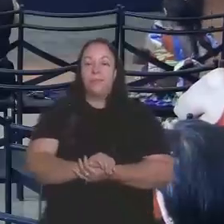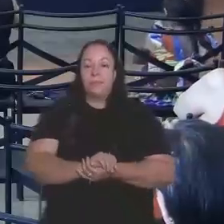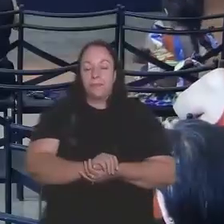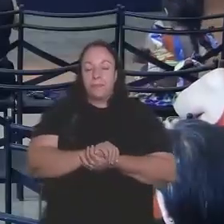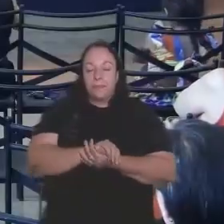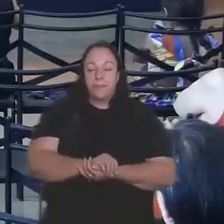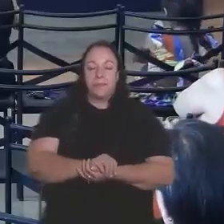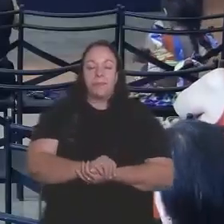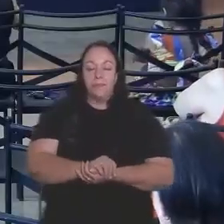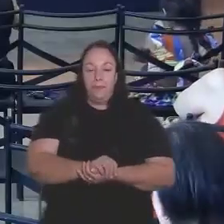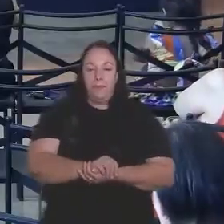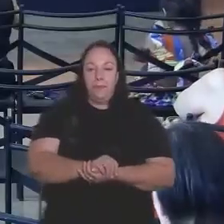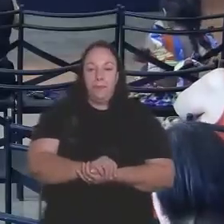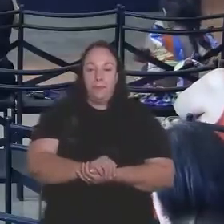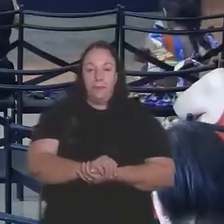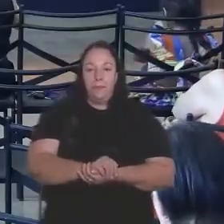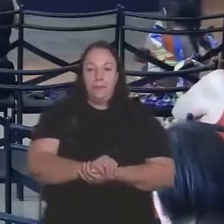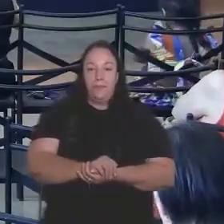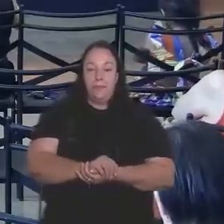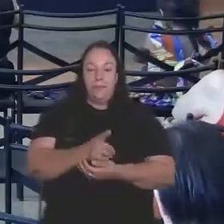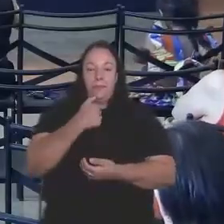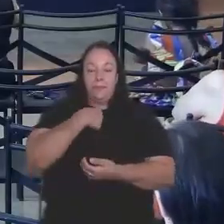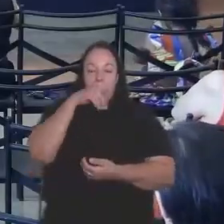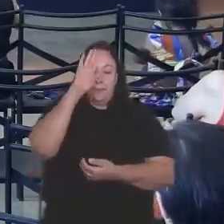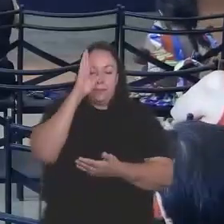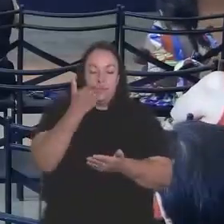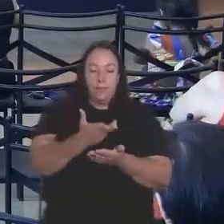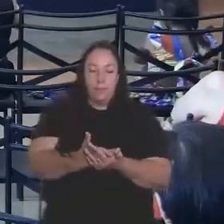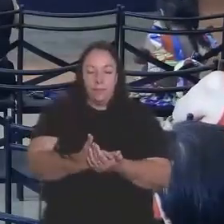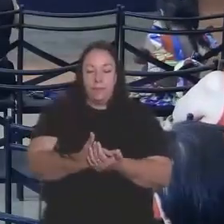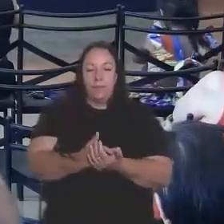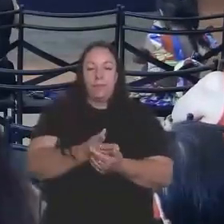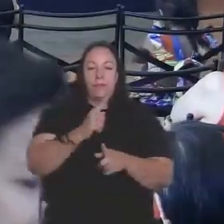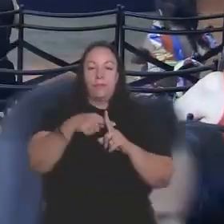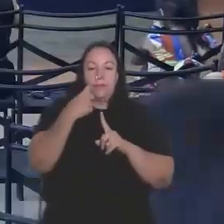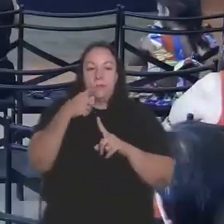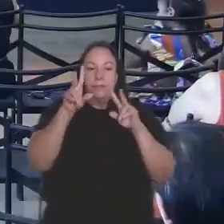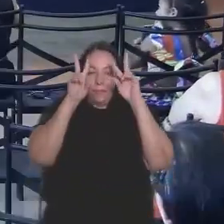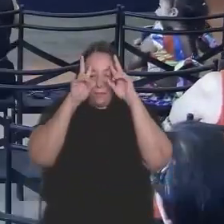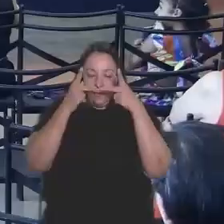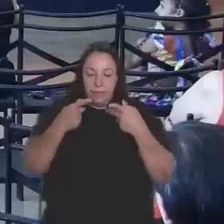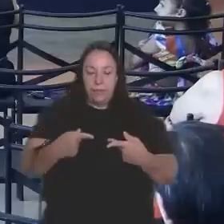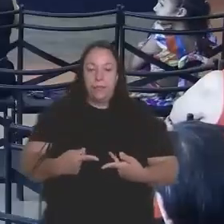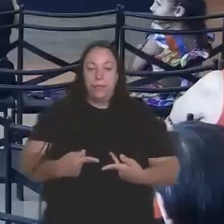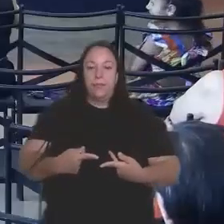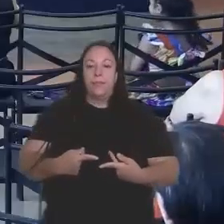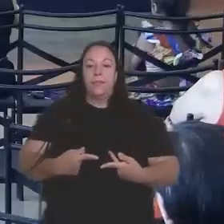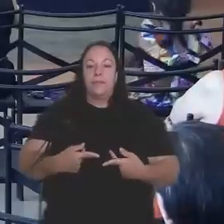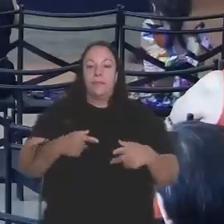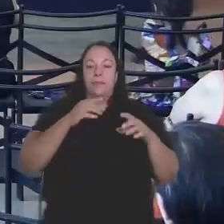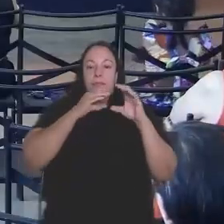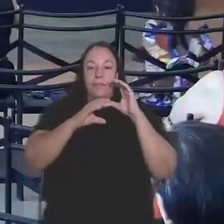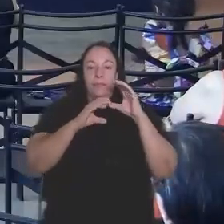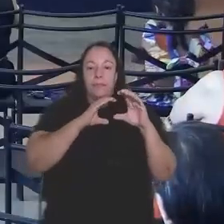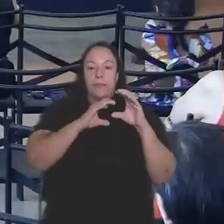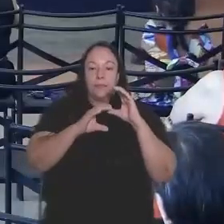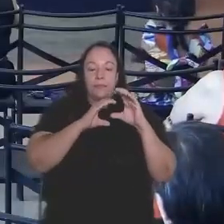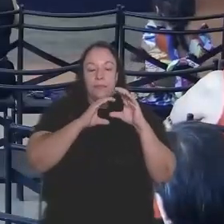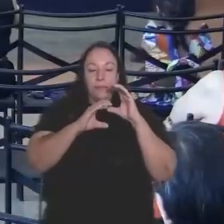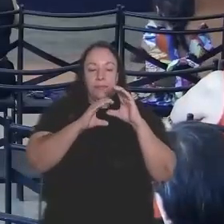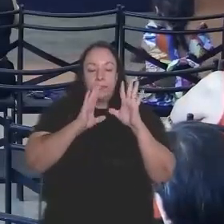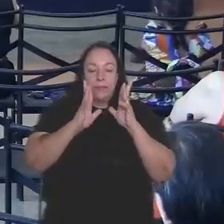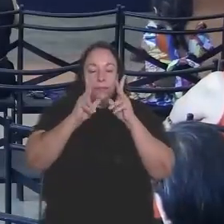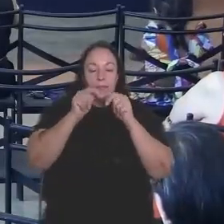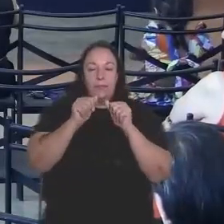Olha, César, eu acredito que eu sempre fui mais de humanas, então português eu gostava muito de me comunicar, gostava de participar